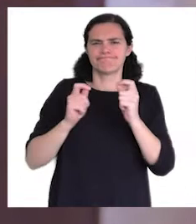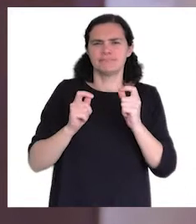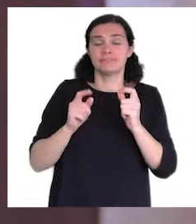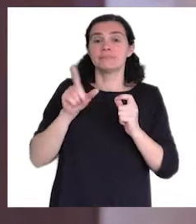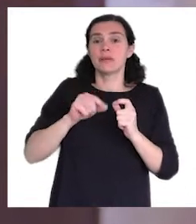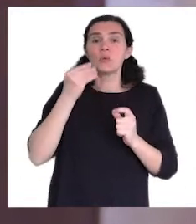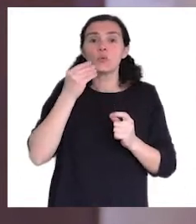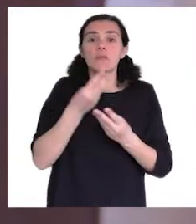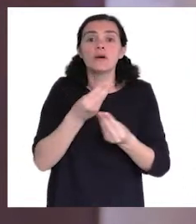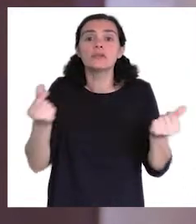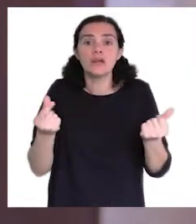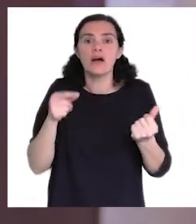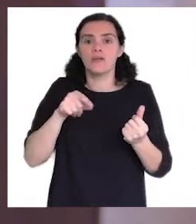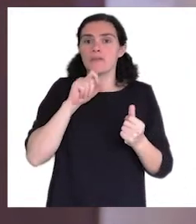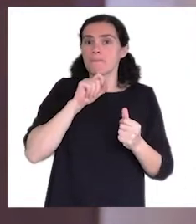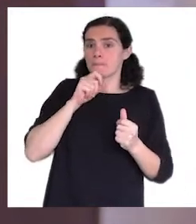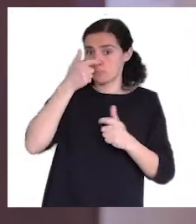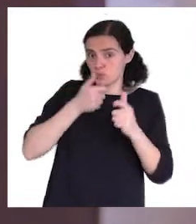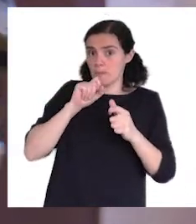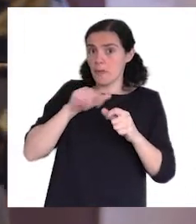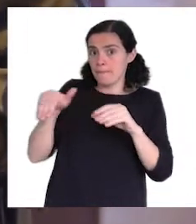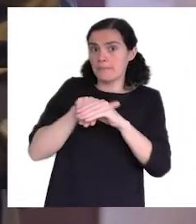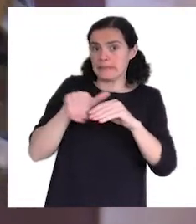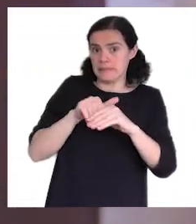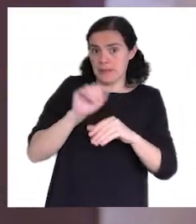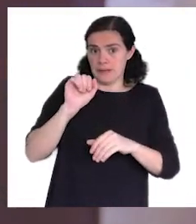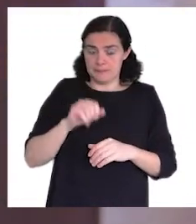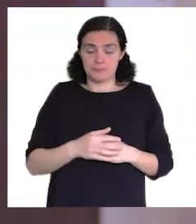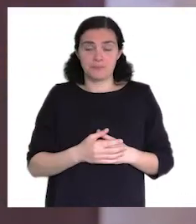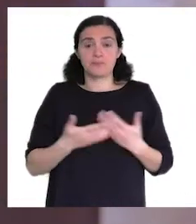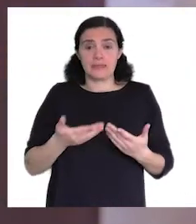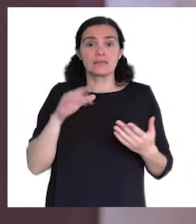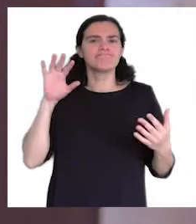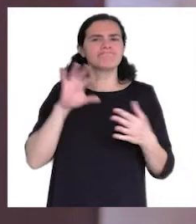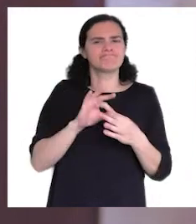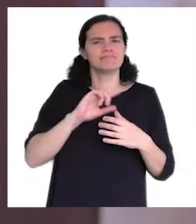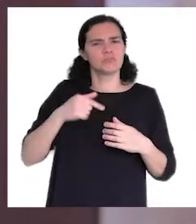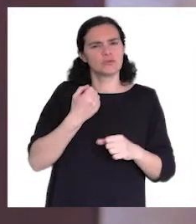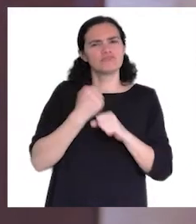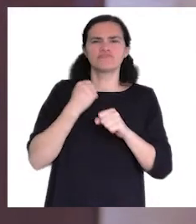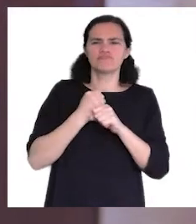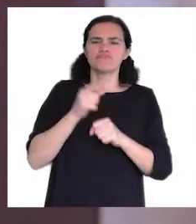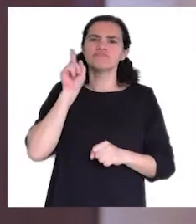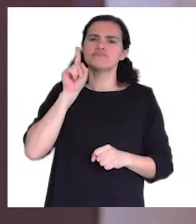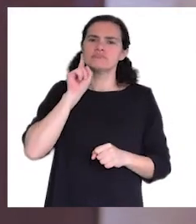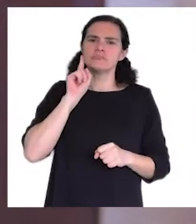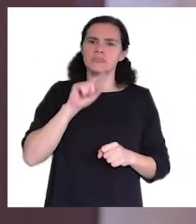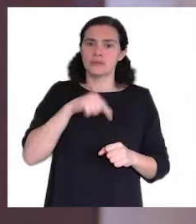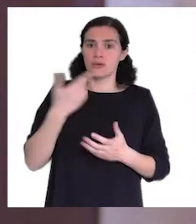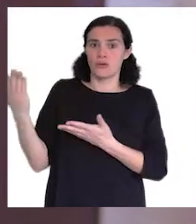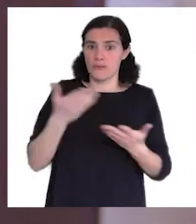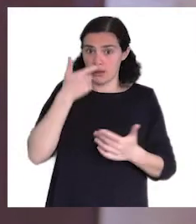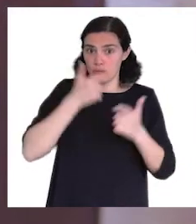e, sobretudo, dar também a solução no sentido de participação pública. E é nesse sentido que nós temos aqui um papel de